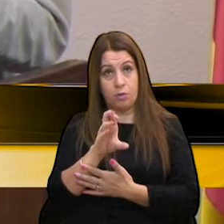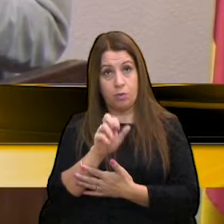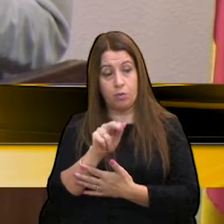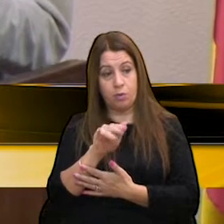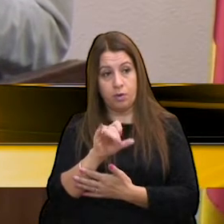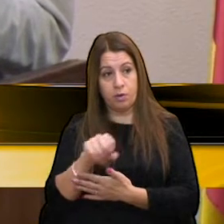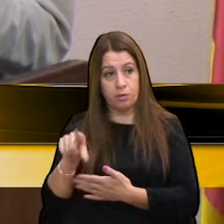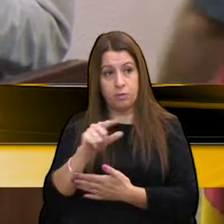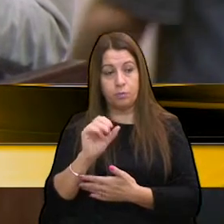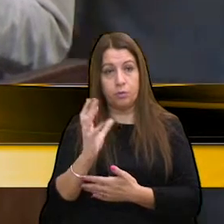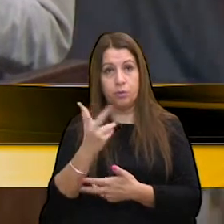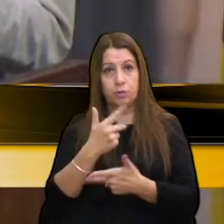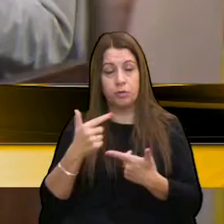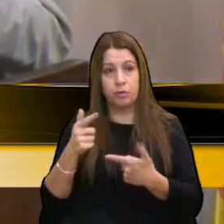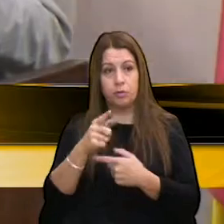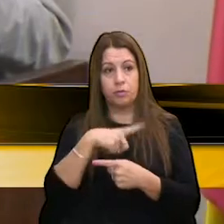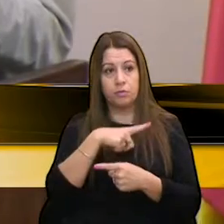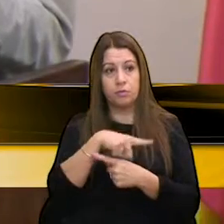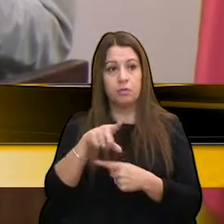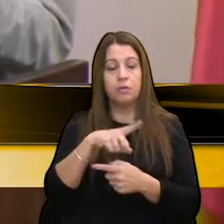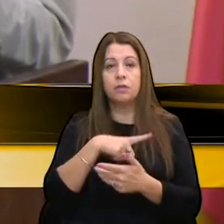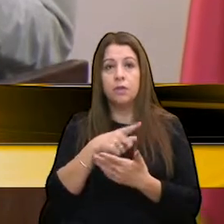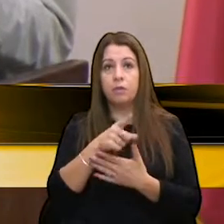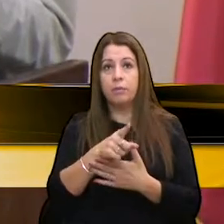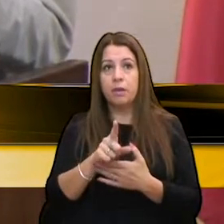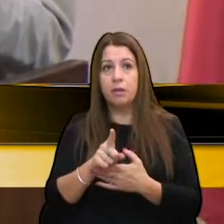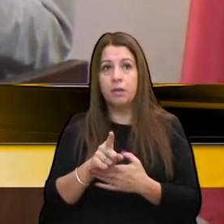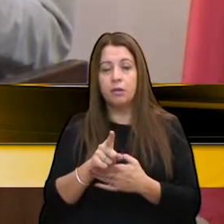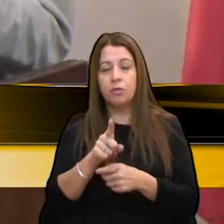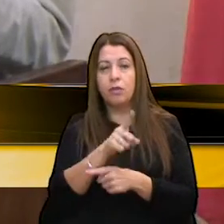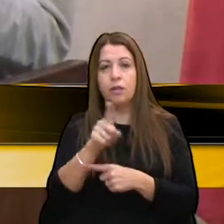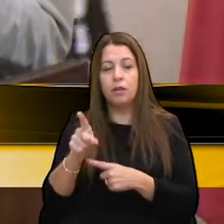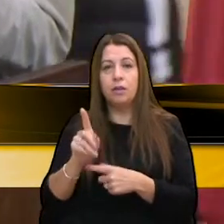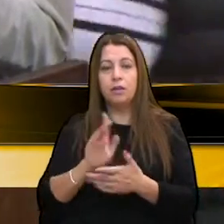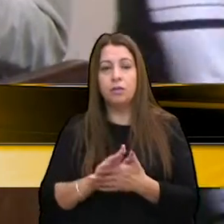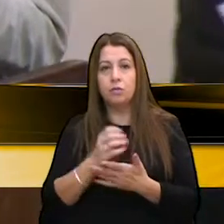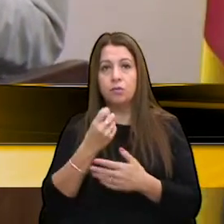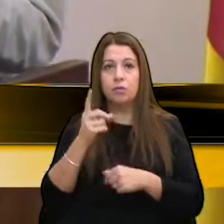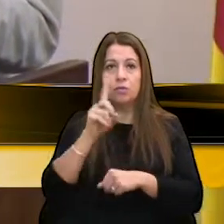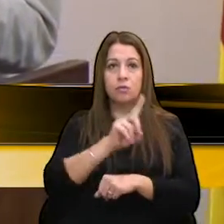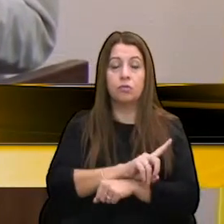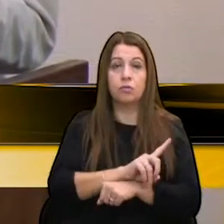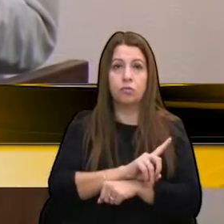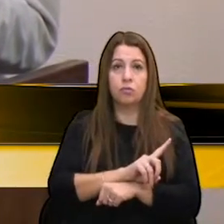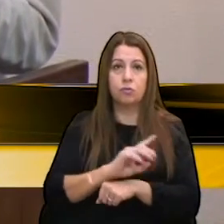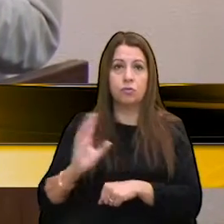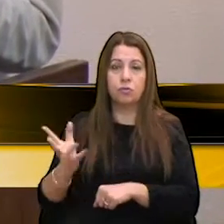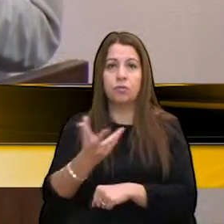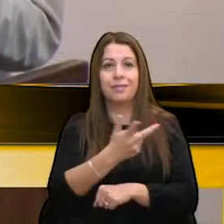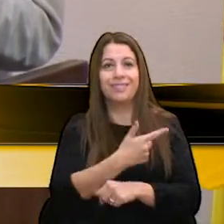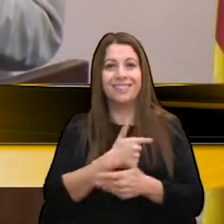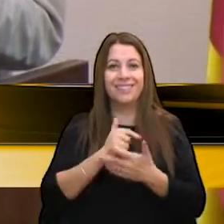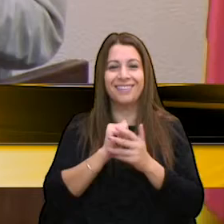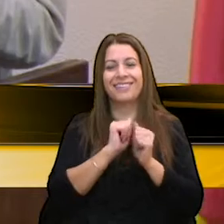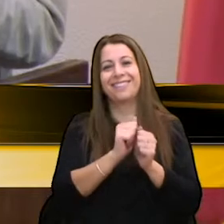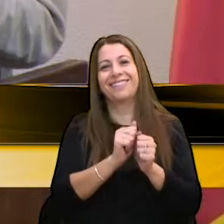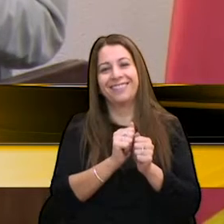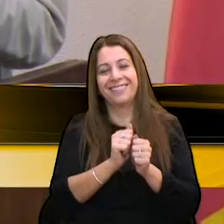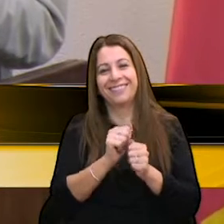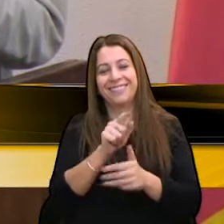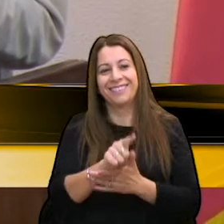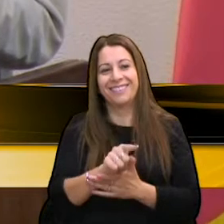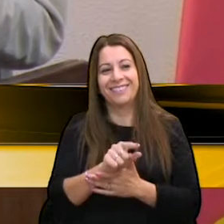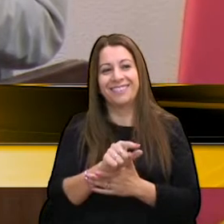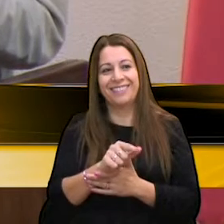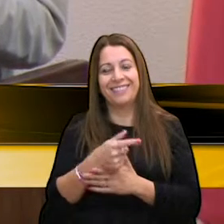há milhões de pessoas que vivem no meio rural gaúcho e brasileiro que ocupam outras atividades rurais,